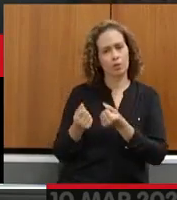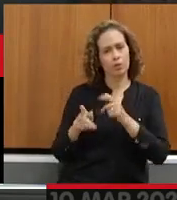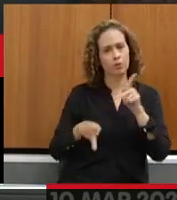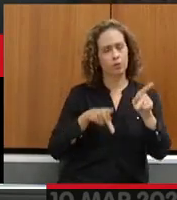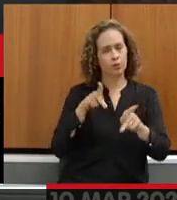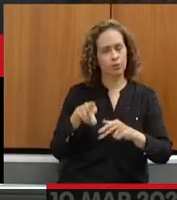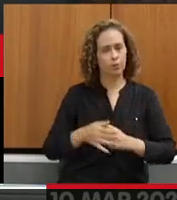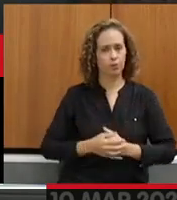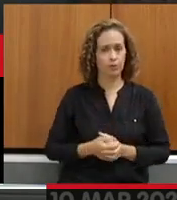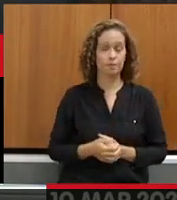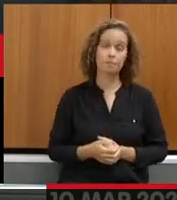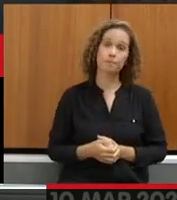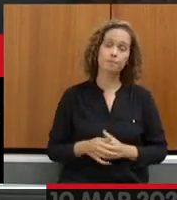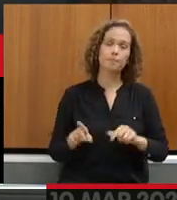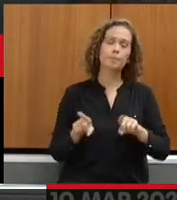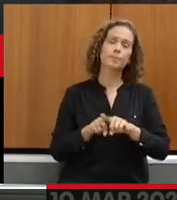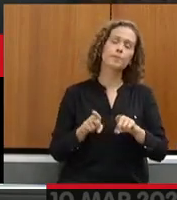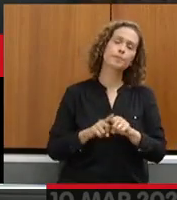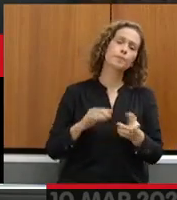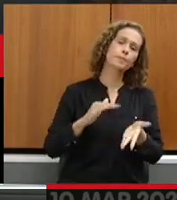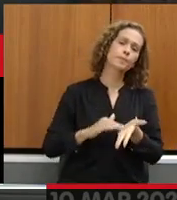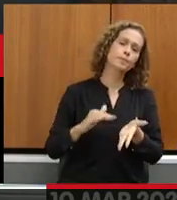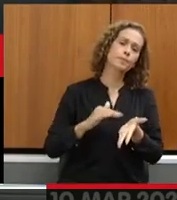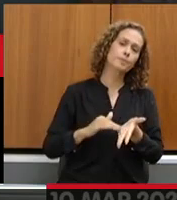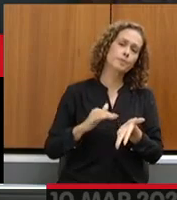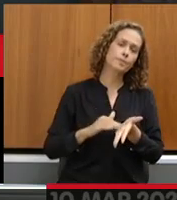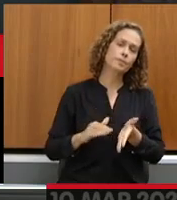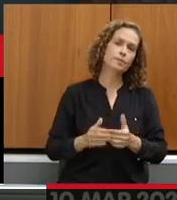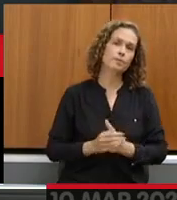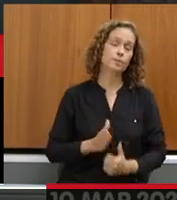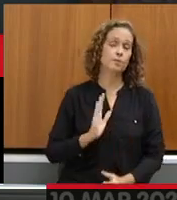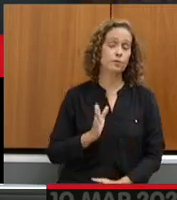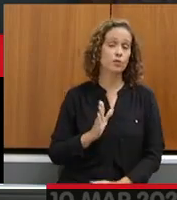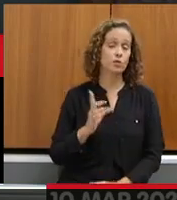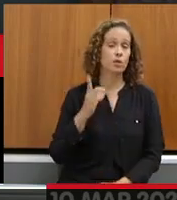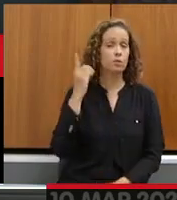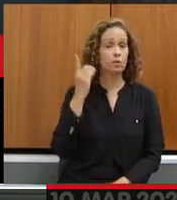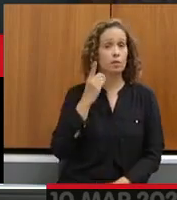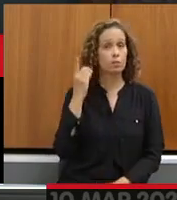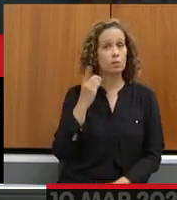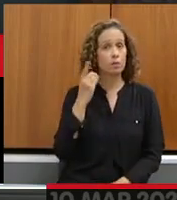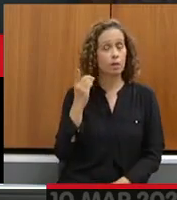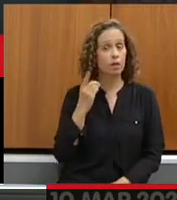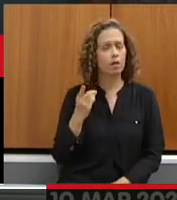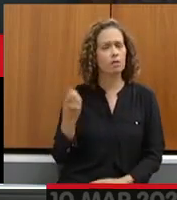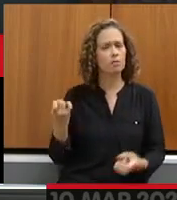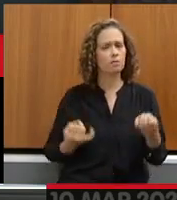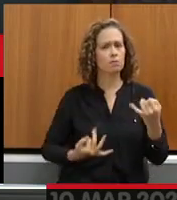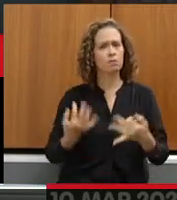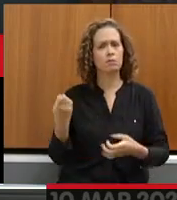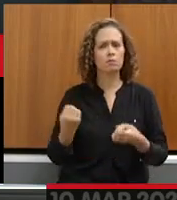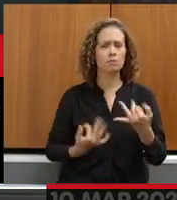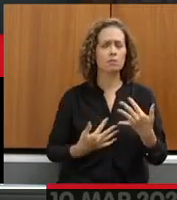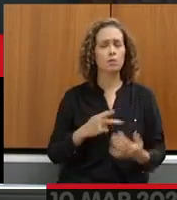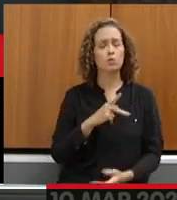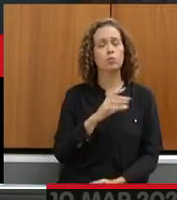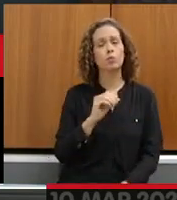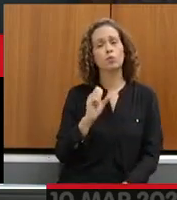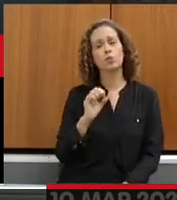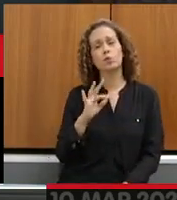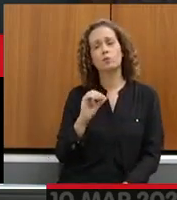Oi e aí secretário também Como disse o deputado Arlen Santiago dos postos de saúde